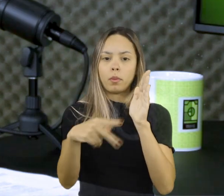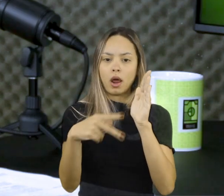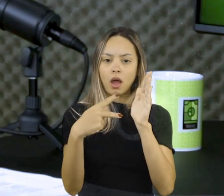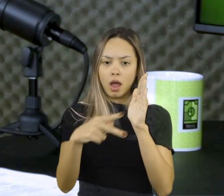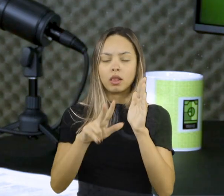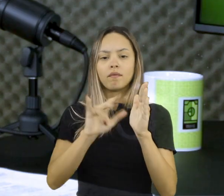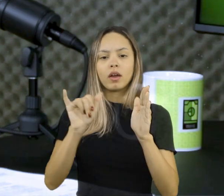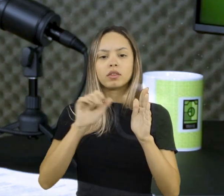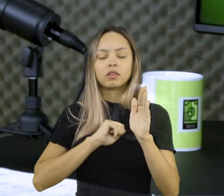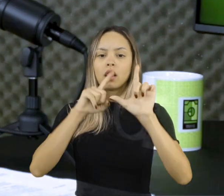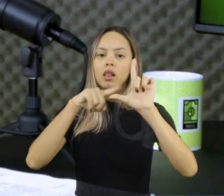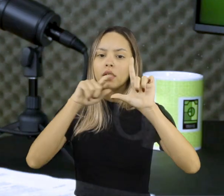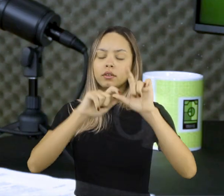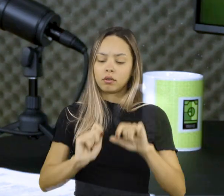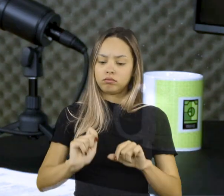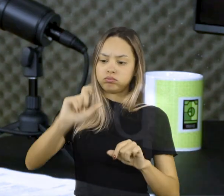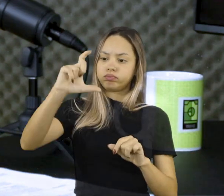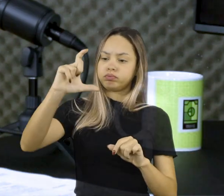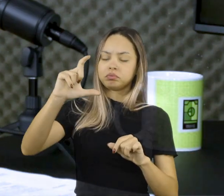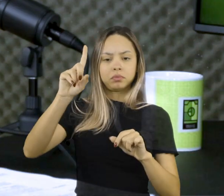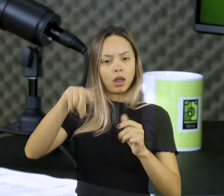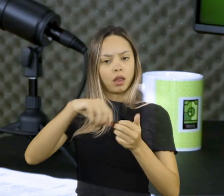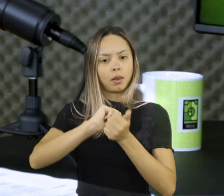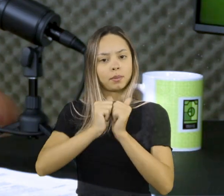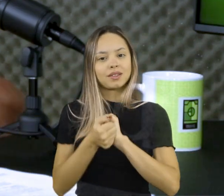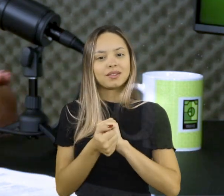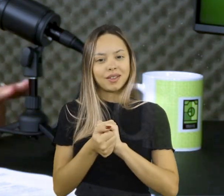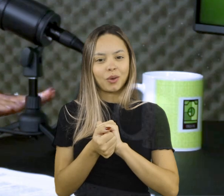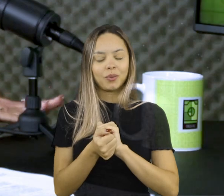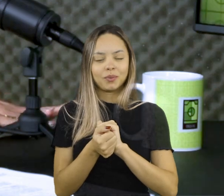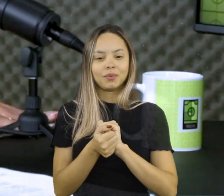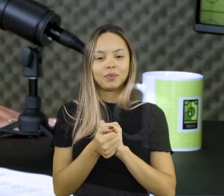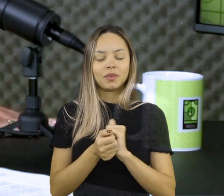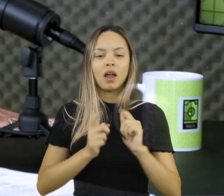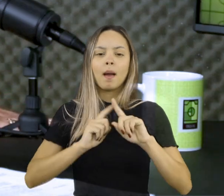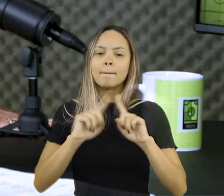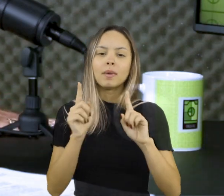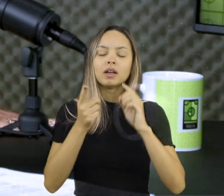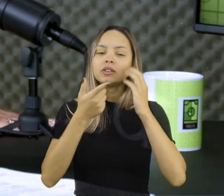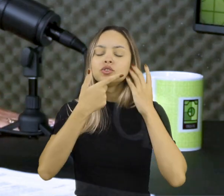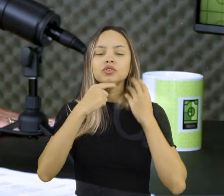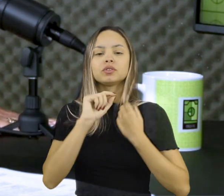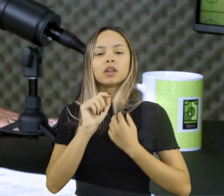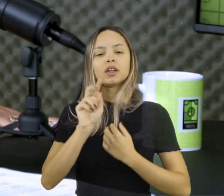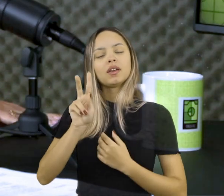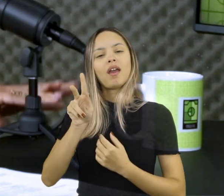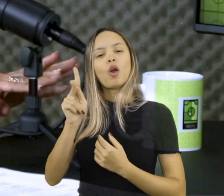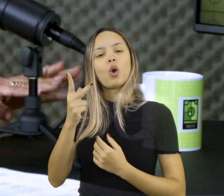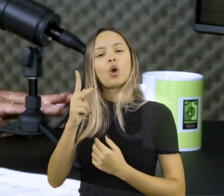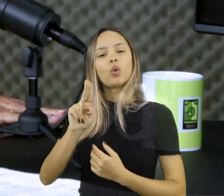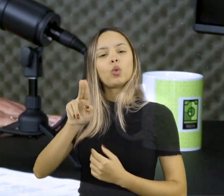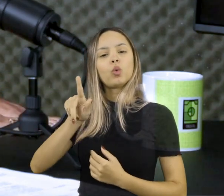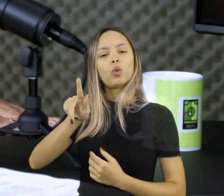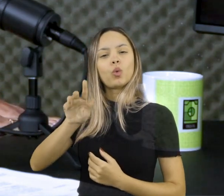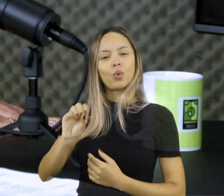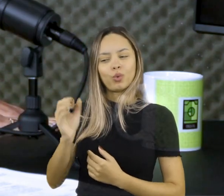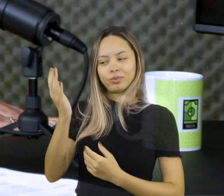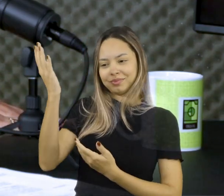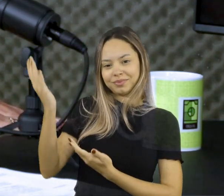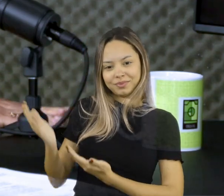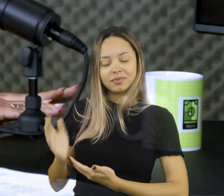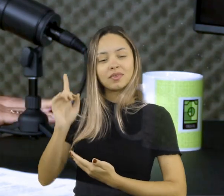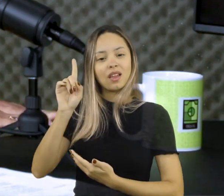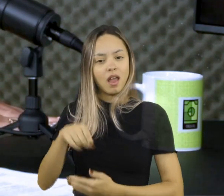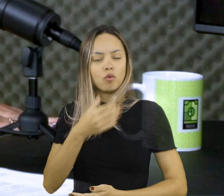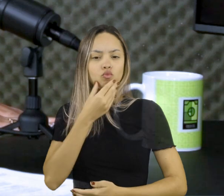mais ampliada? Então, isso é adaptação. Mas quem é Hugo na fila do pão? Hugo é um menino que